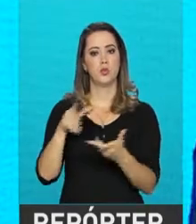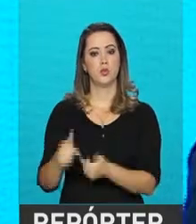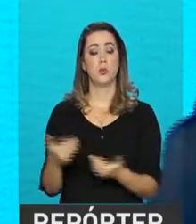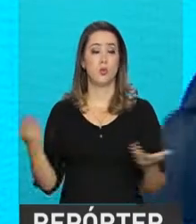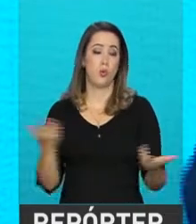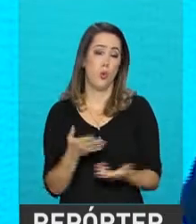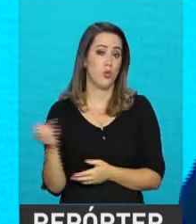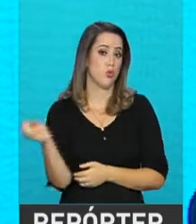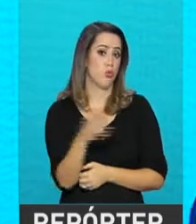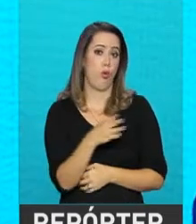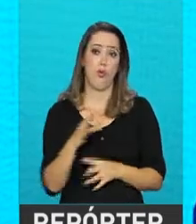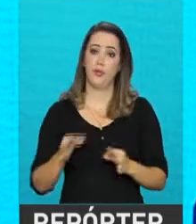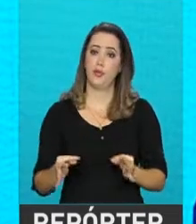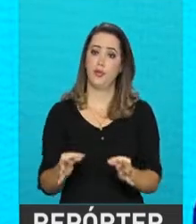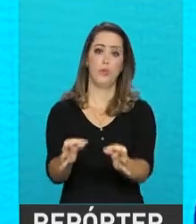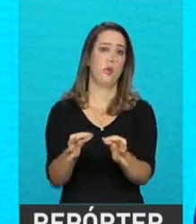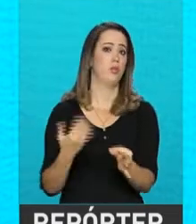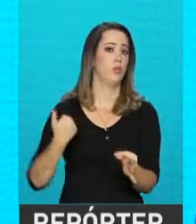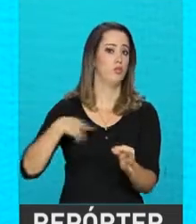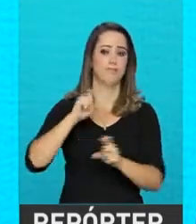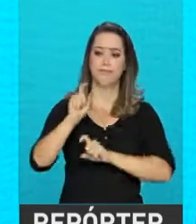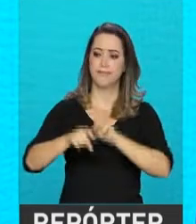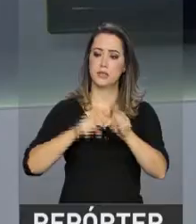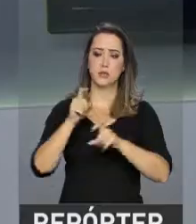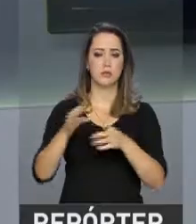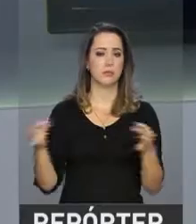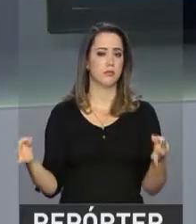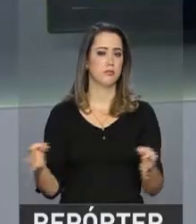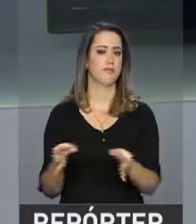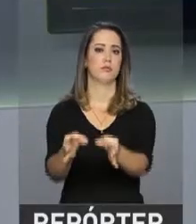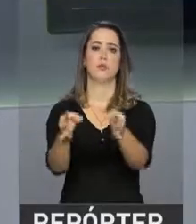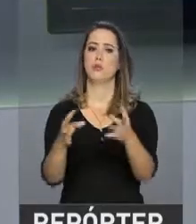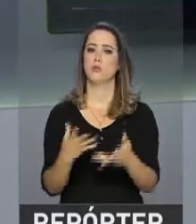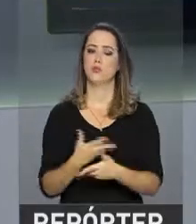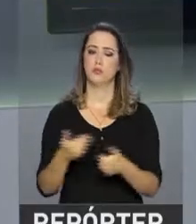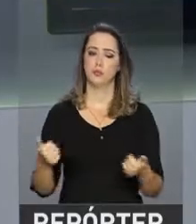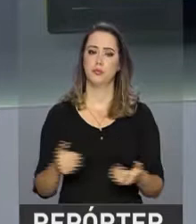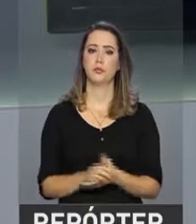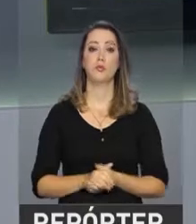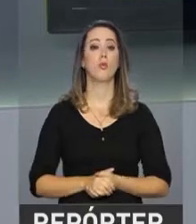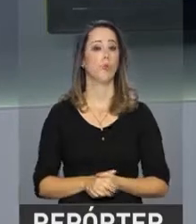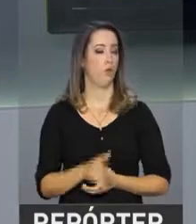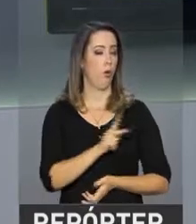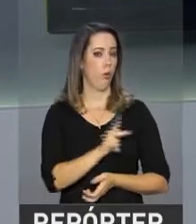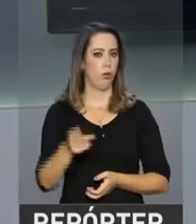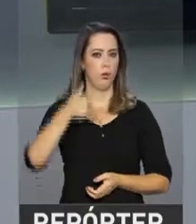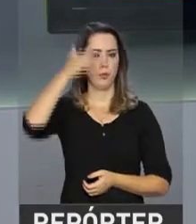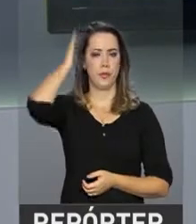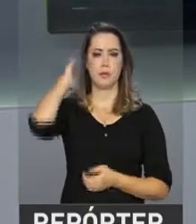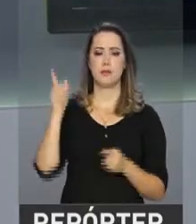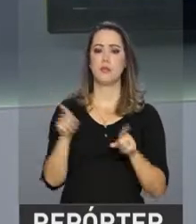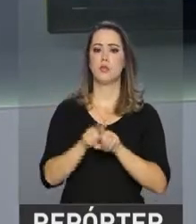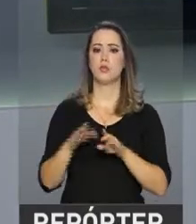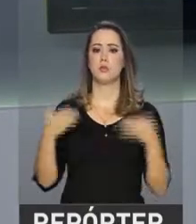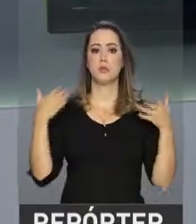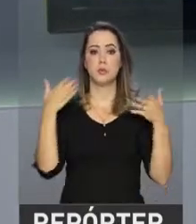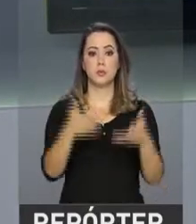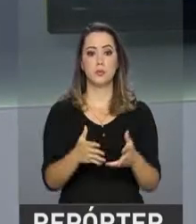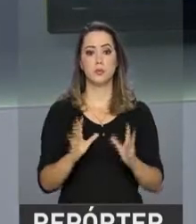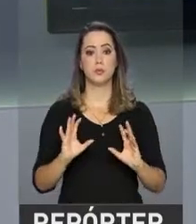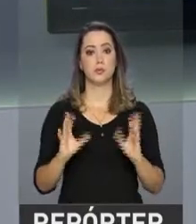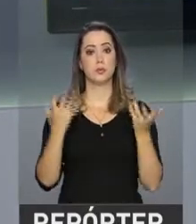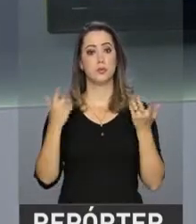moderno cada vez mais digitalizado o presidente da república michel temer também participou do evento